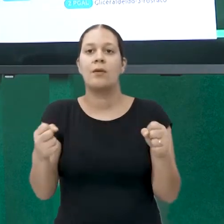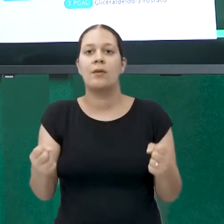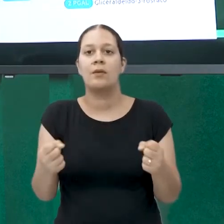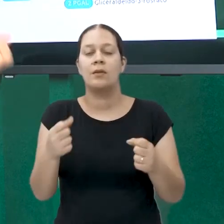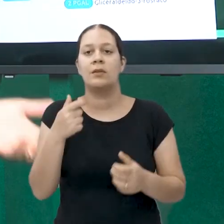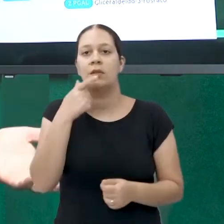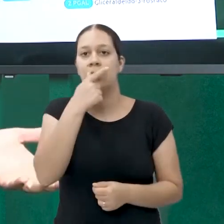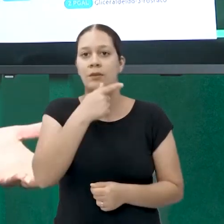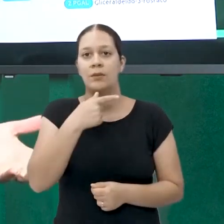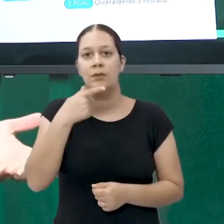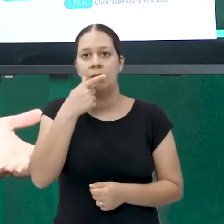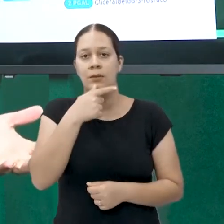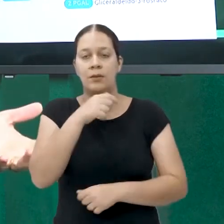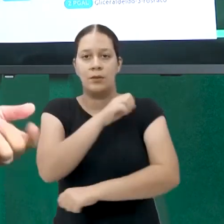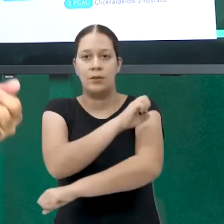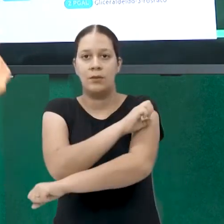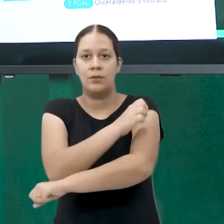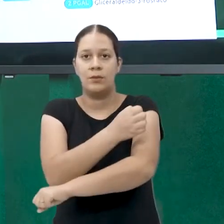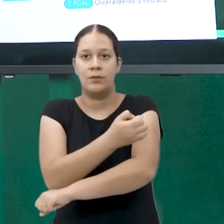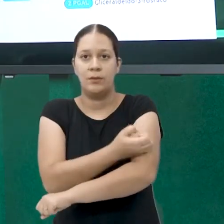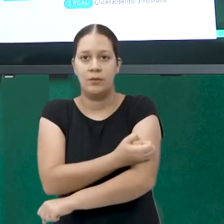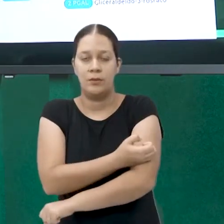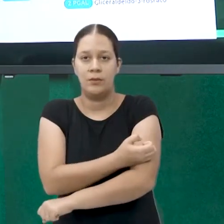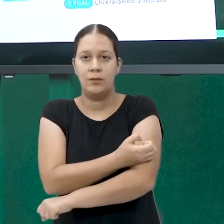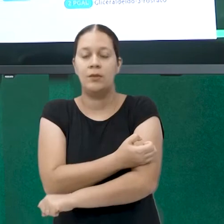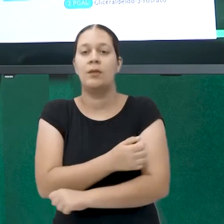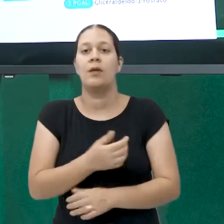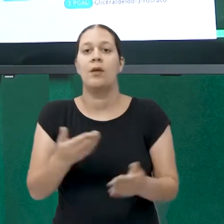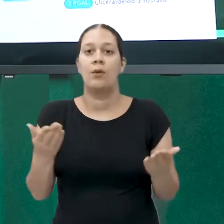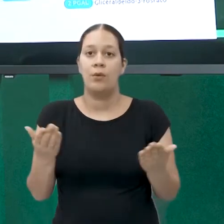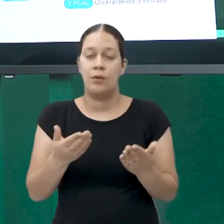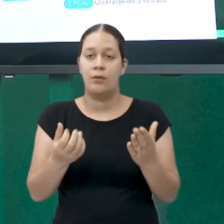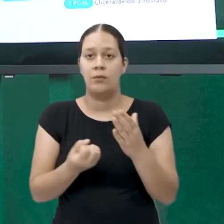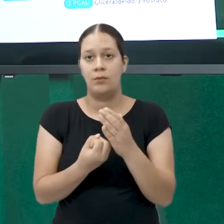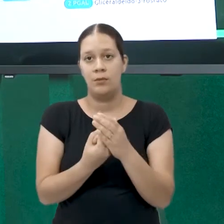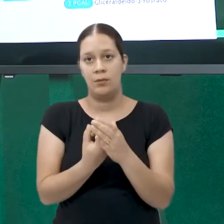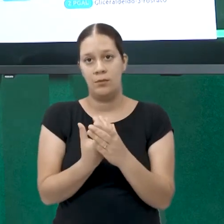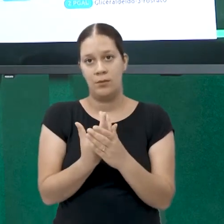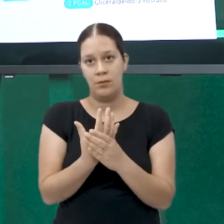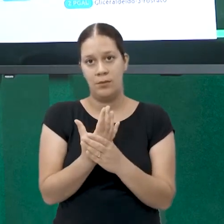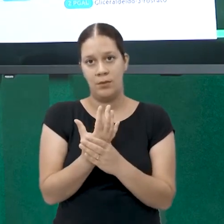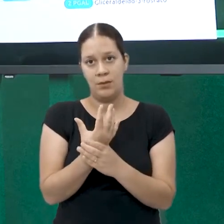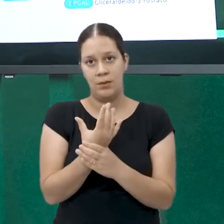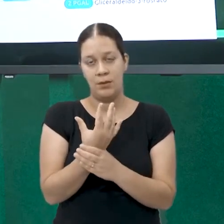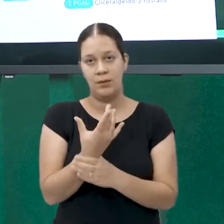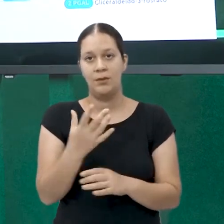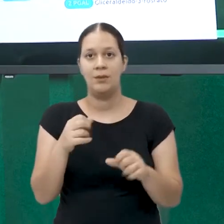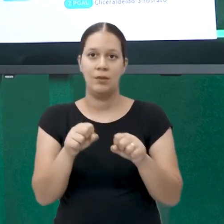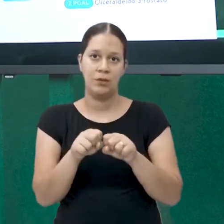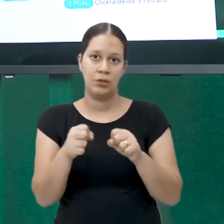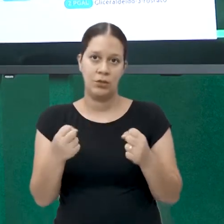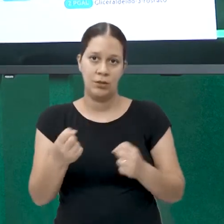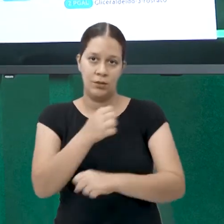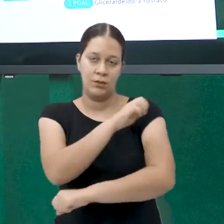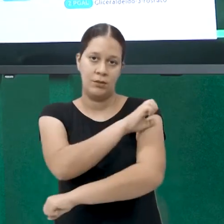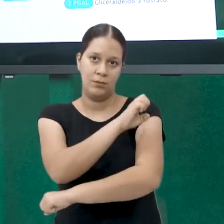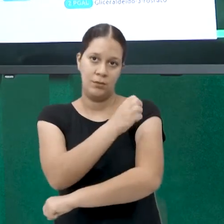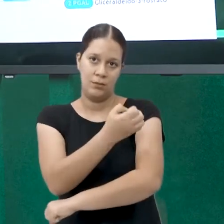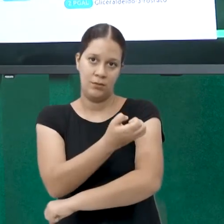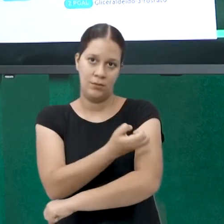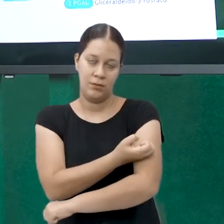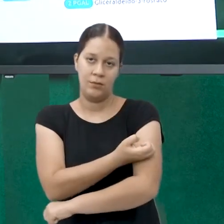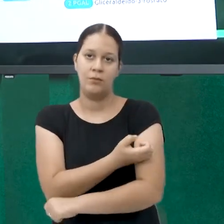quebra da glicose para produzir energia. No caso das plantas, você vai ter a quebra